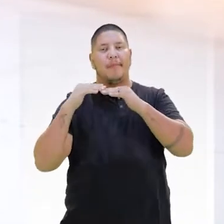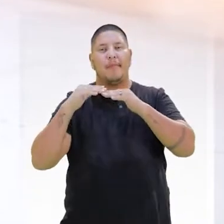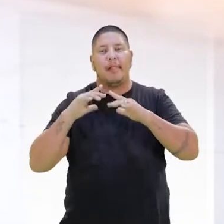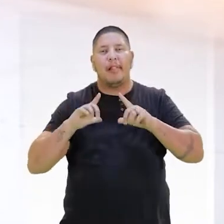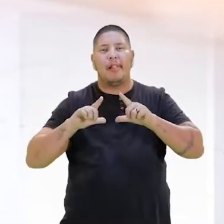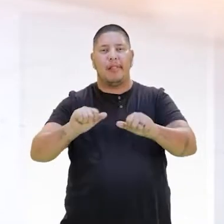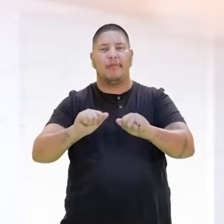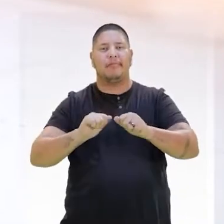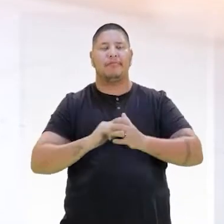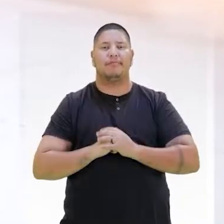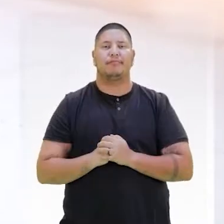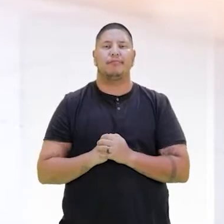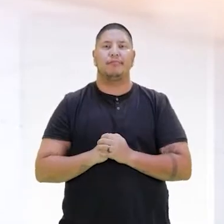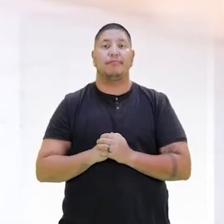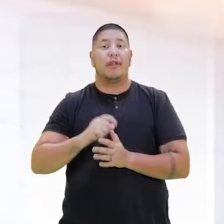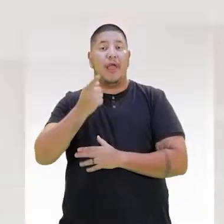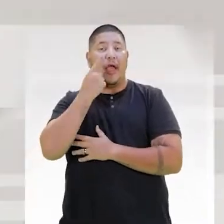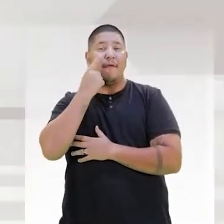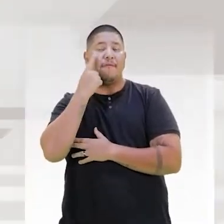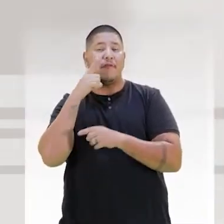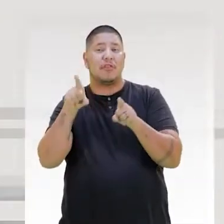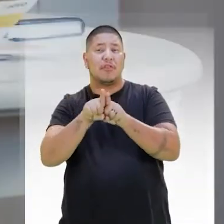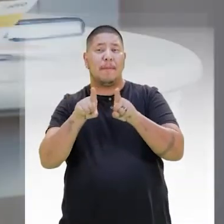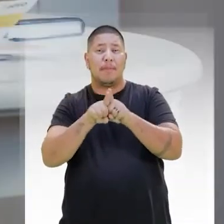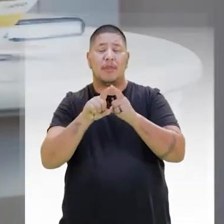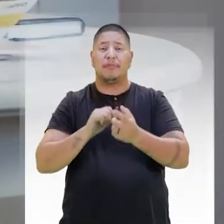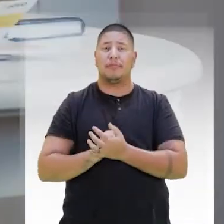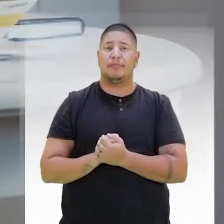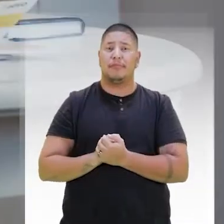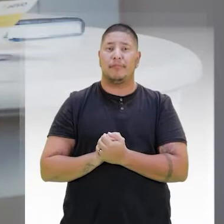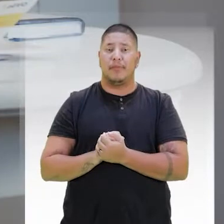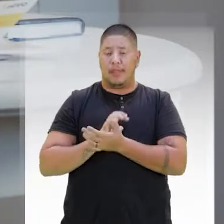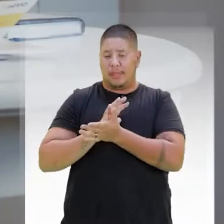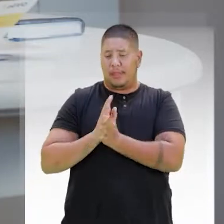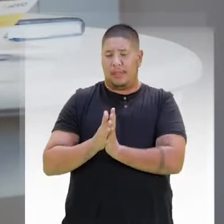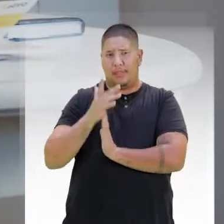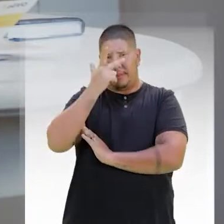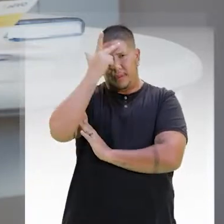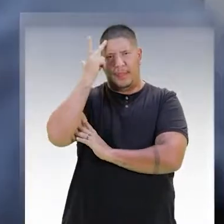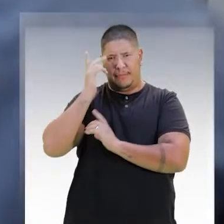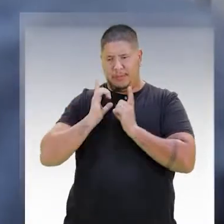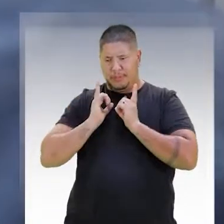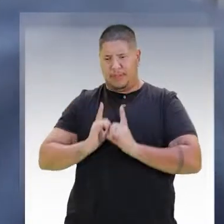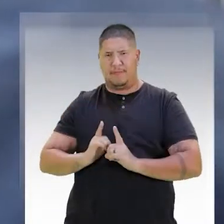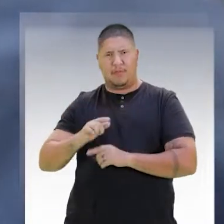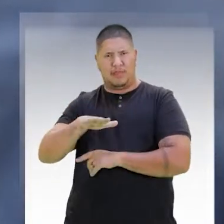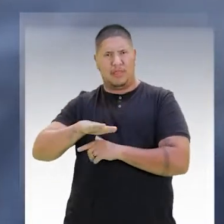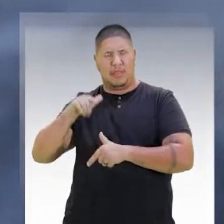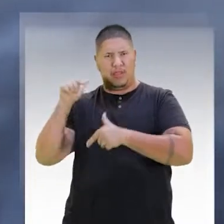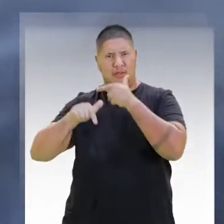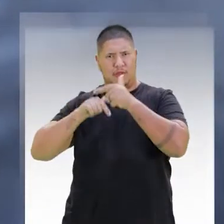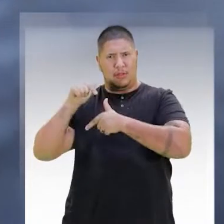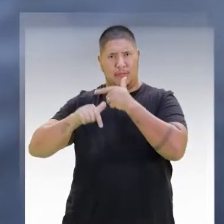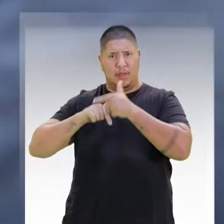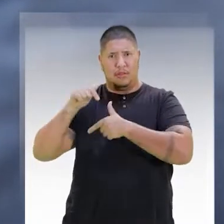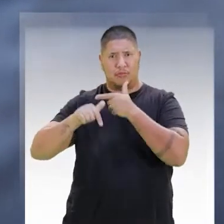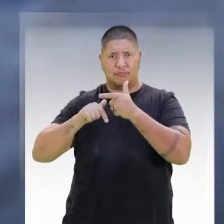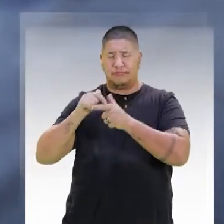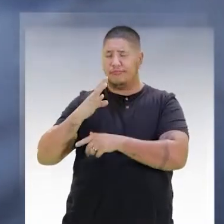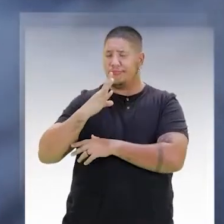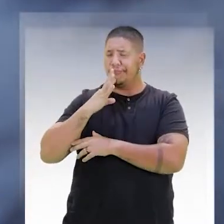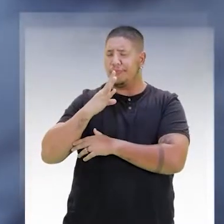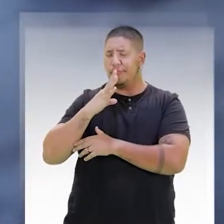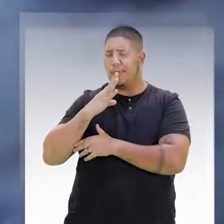efetividade. Você vai ver também. Discriminação contra pessoas com deficiência no ambiente de trabalho. Conheça